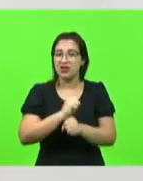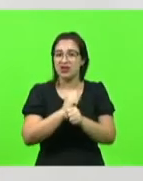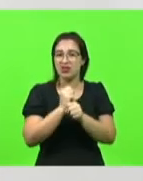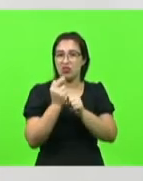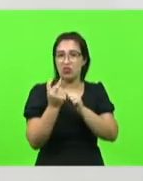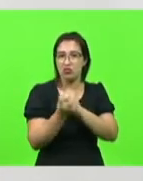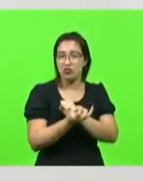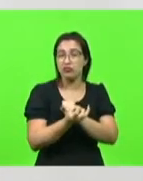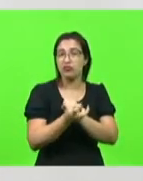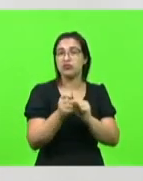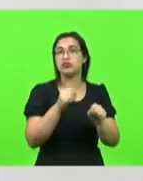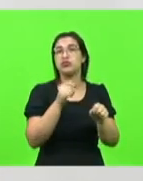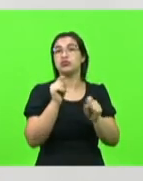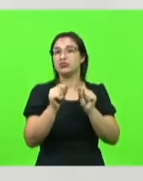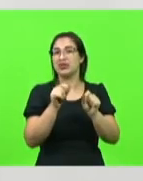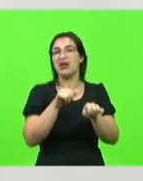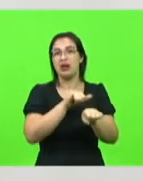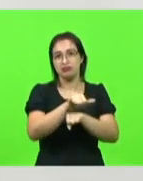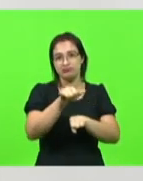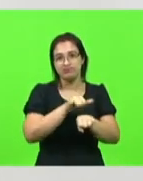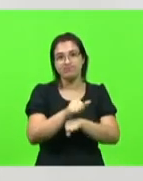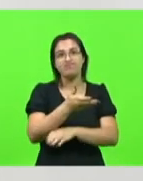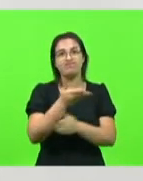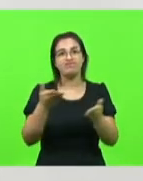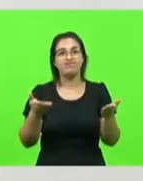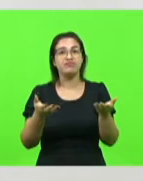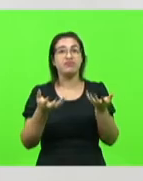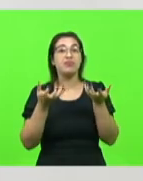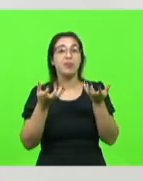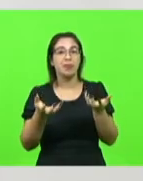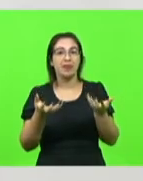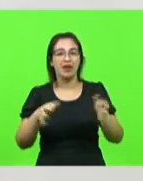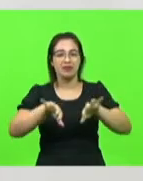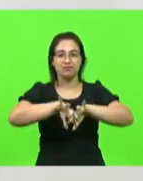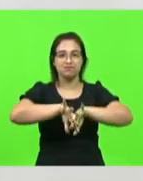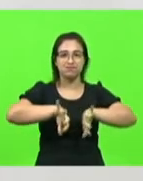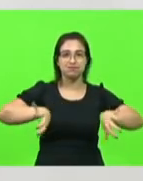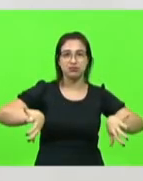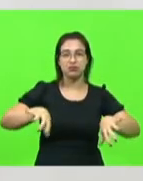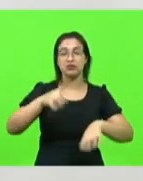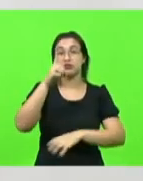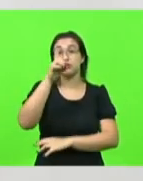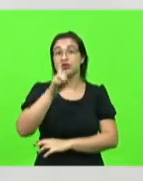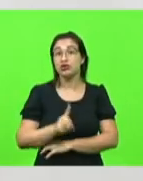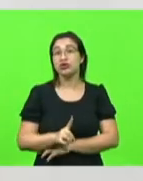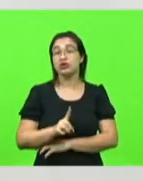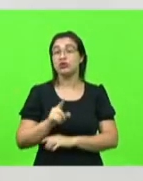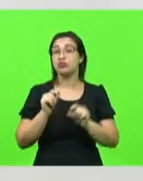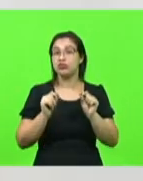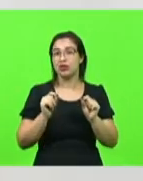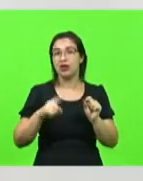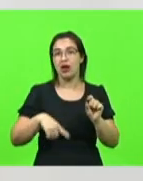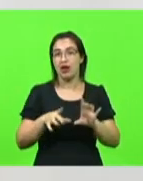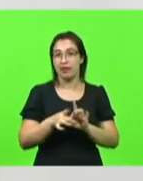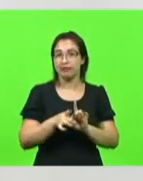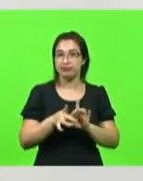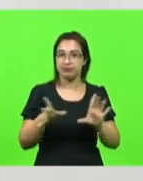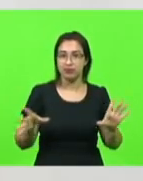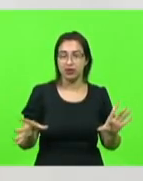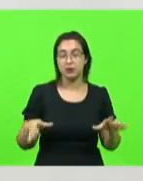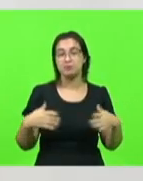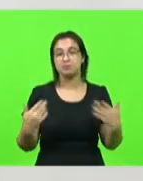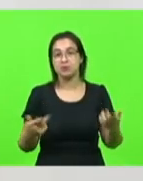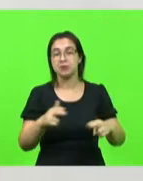enganando. Querem colocar um jugo e cercear um dos direitos mais sagrados, que é a nossa liberdade. Por isso, aqui na